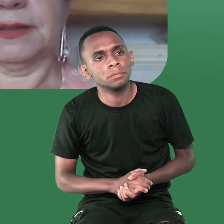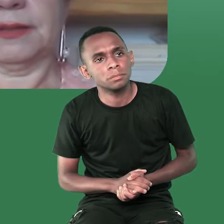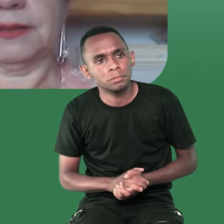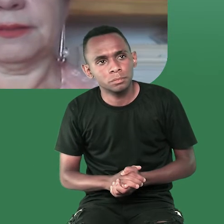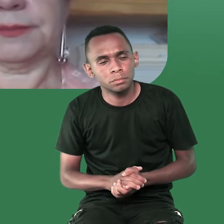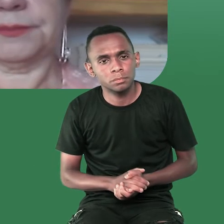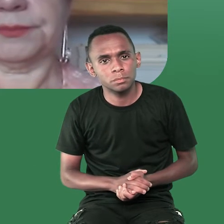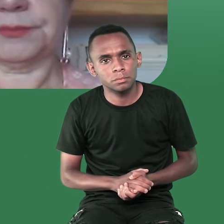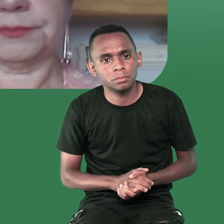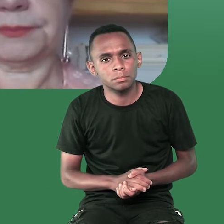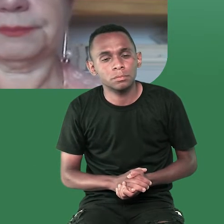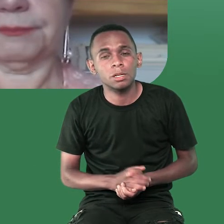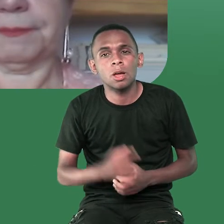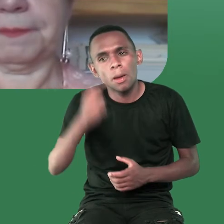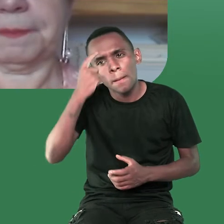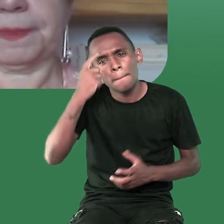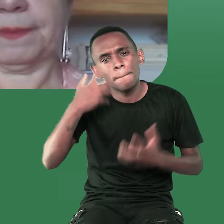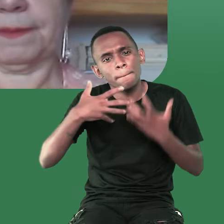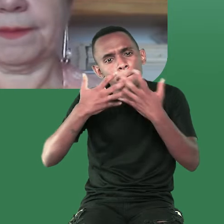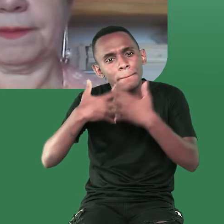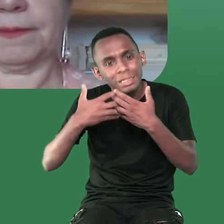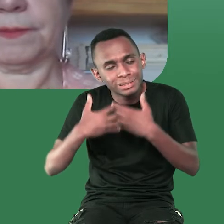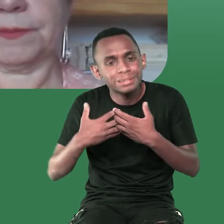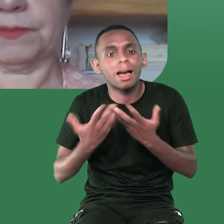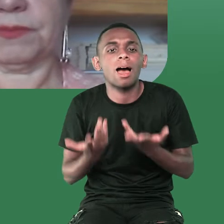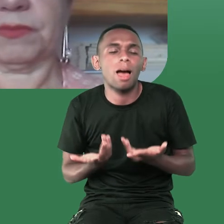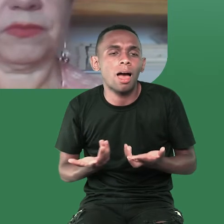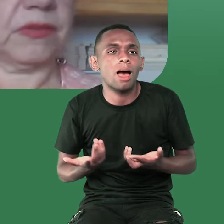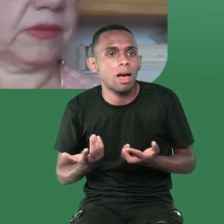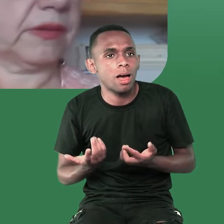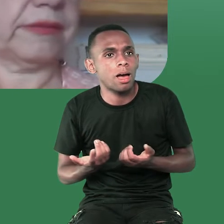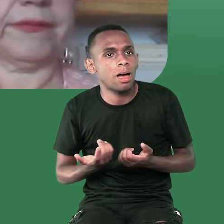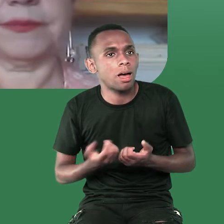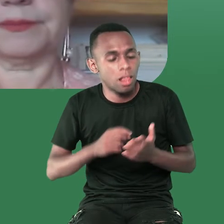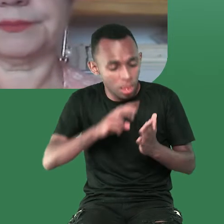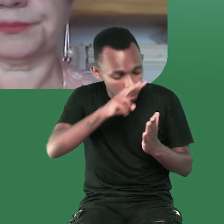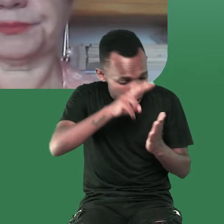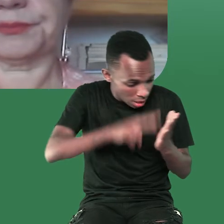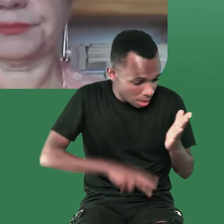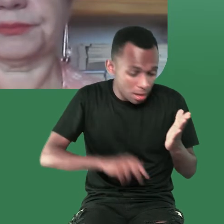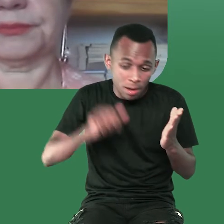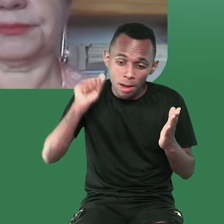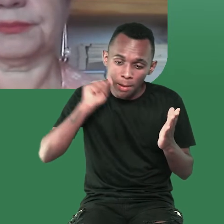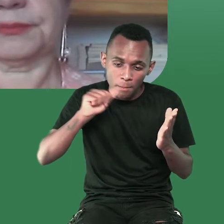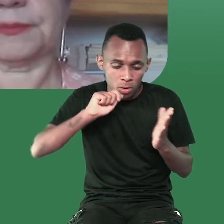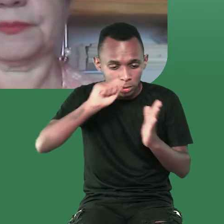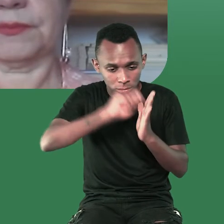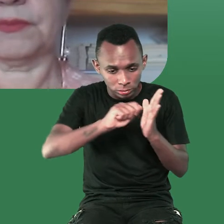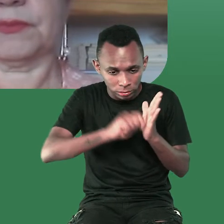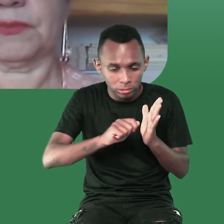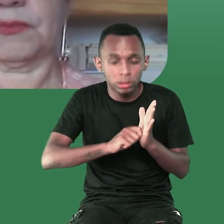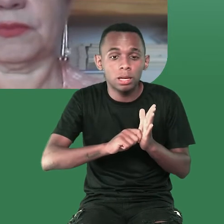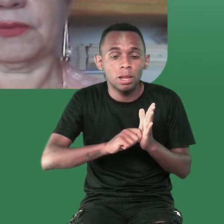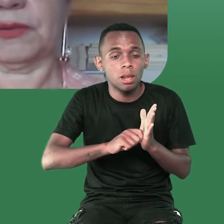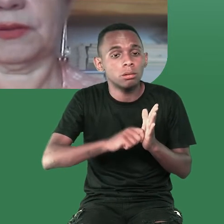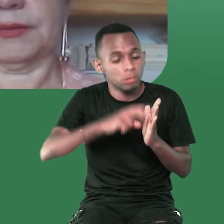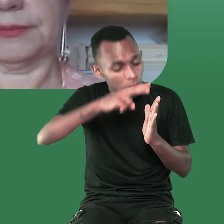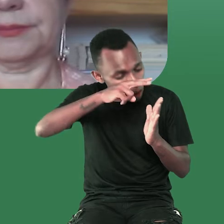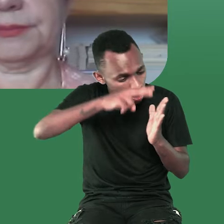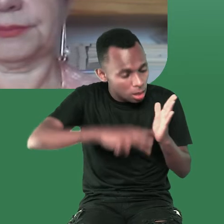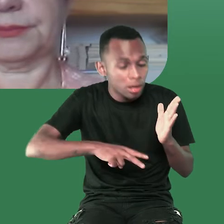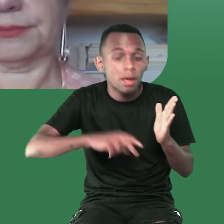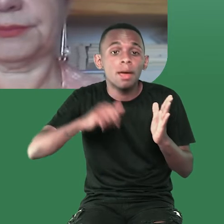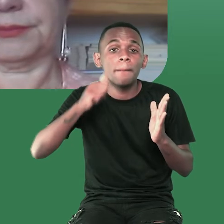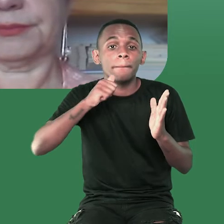E quais, vamos pensar aqui agora, né, nessa questão da gente ler autores vivos, no caso de ler